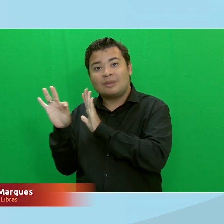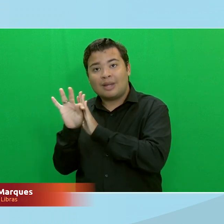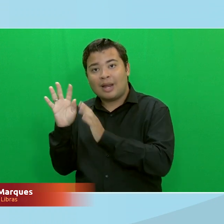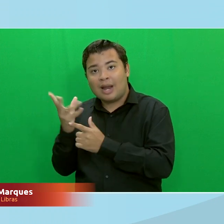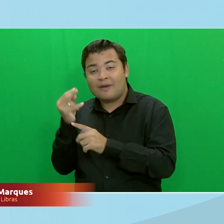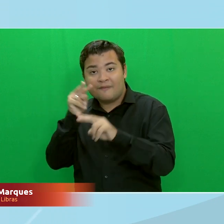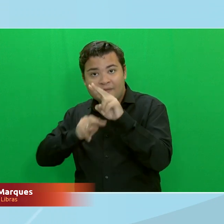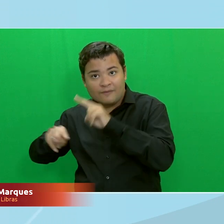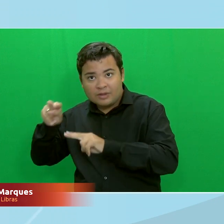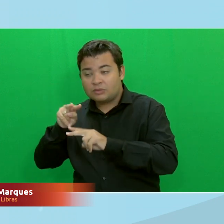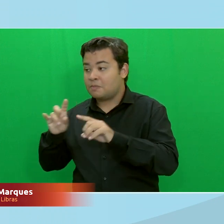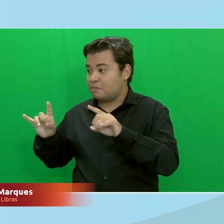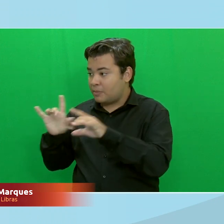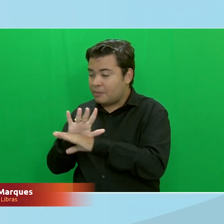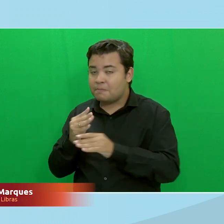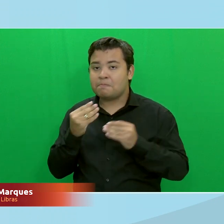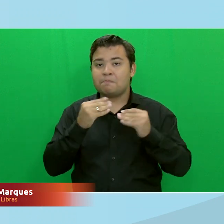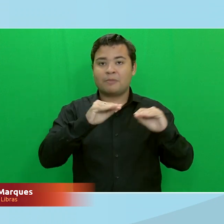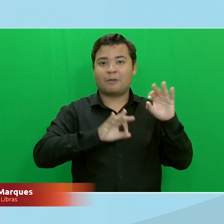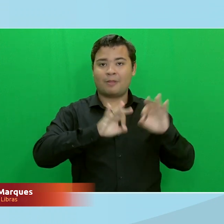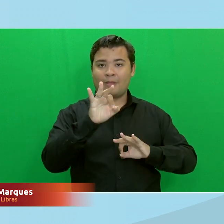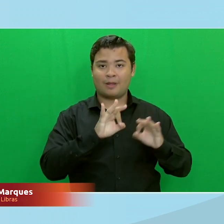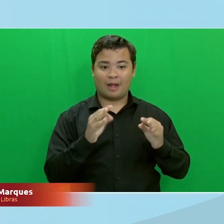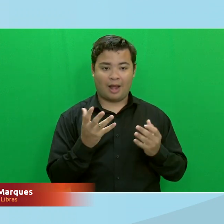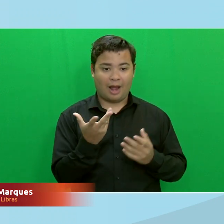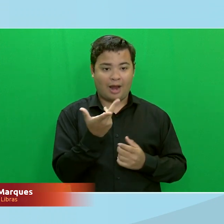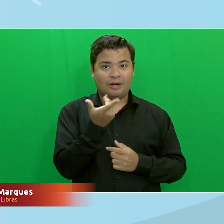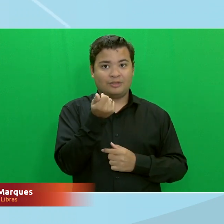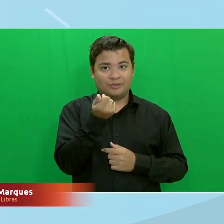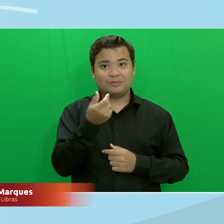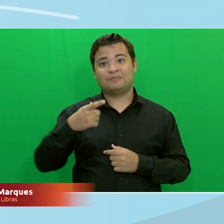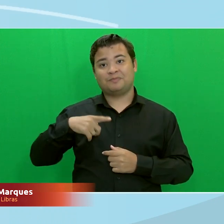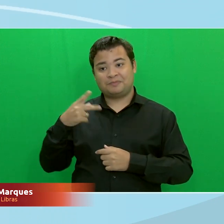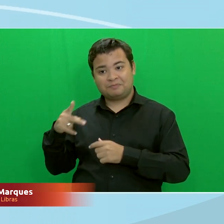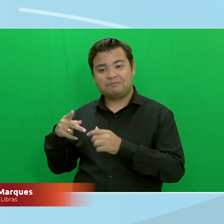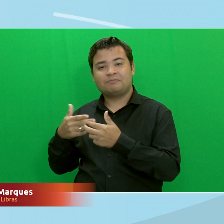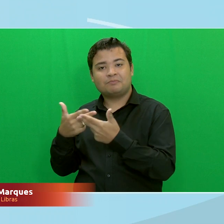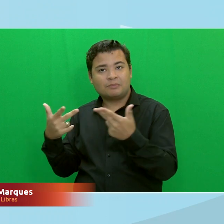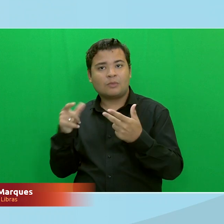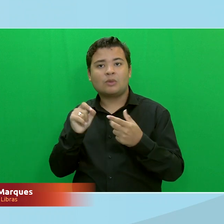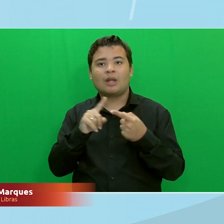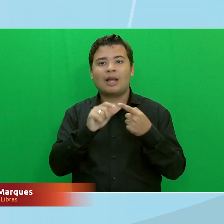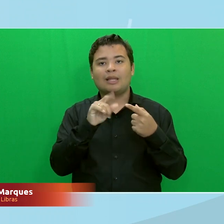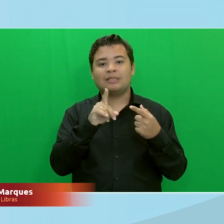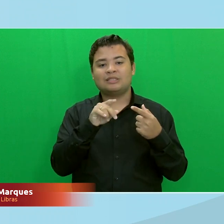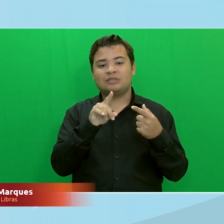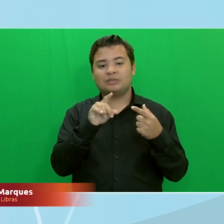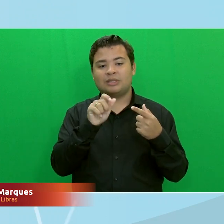visuais. Essa mostra conta com obras dos jovens artistas Alexander